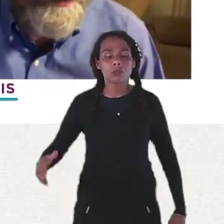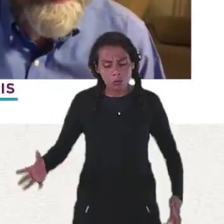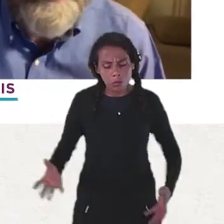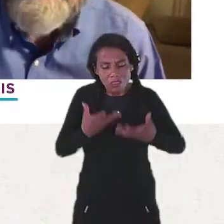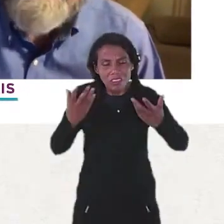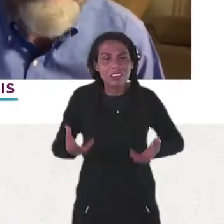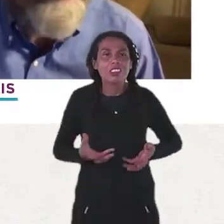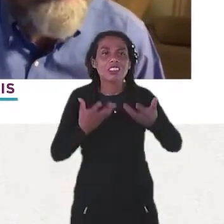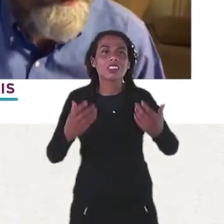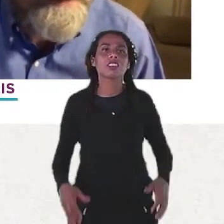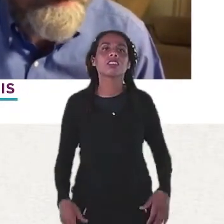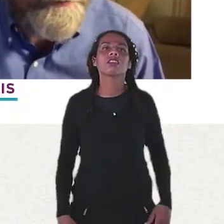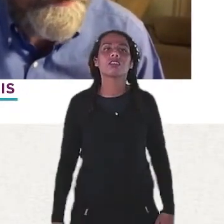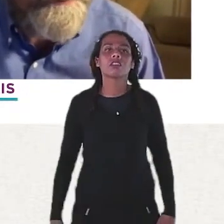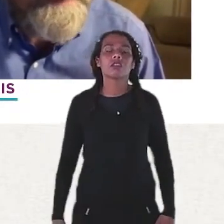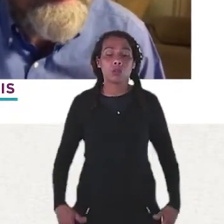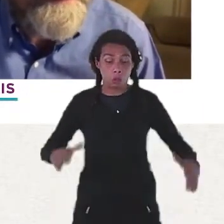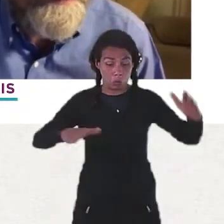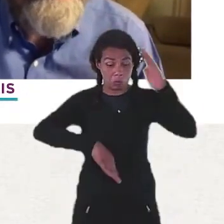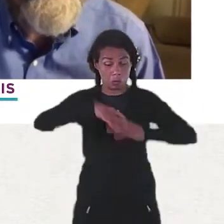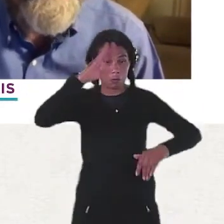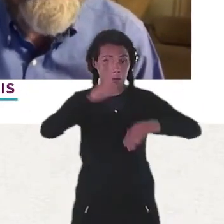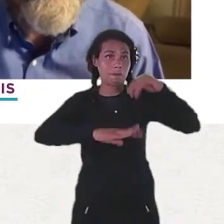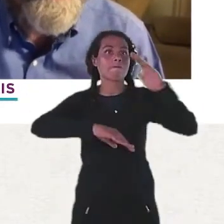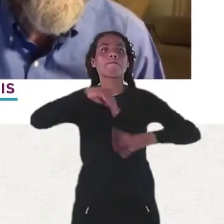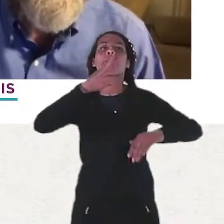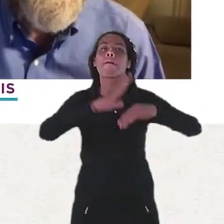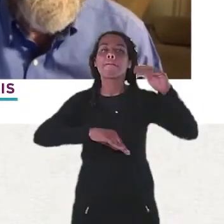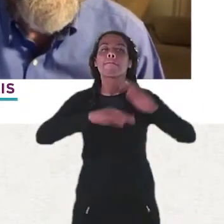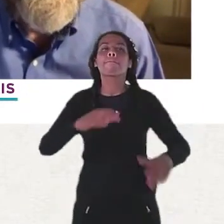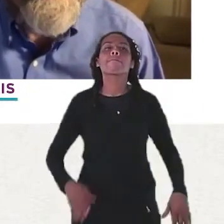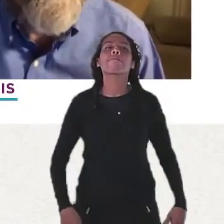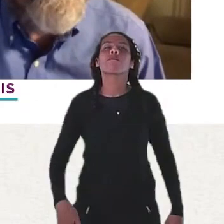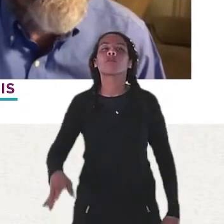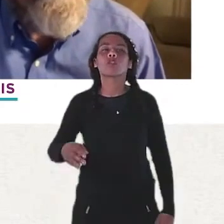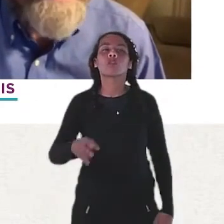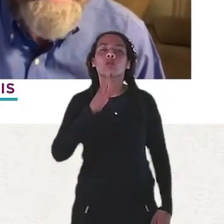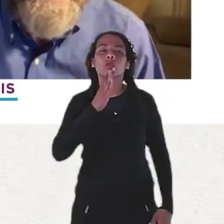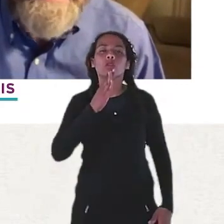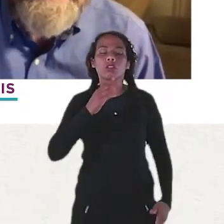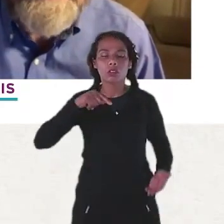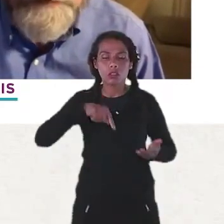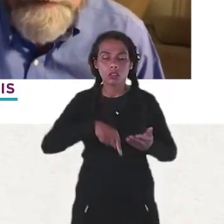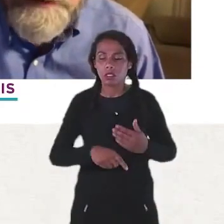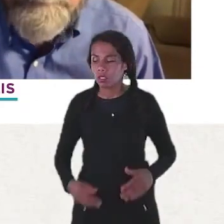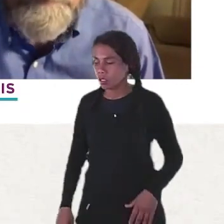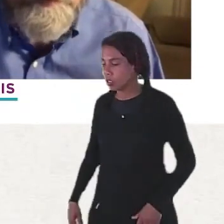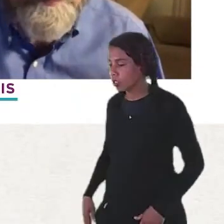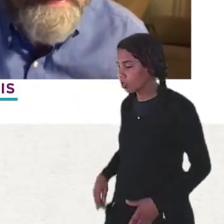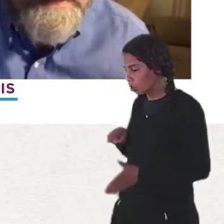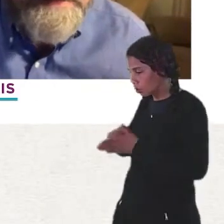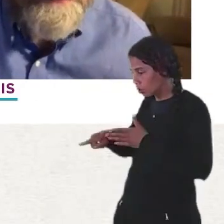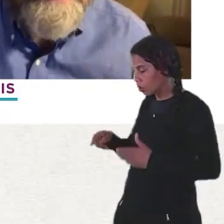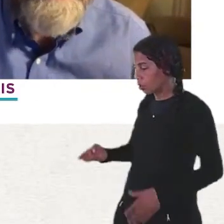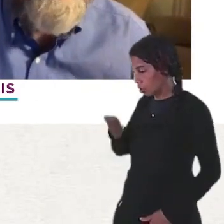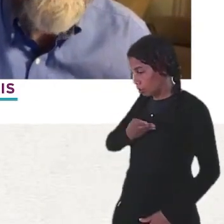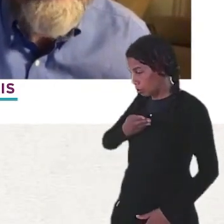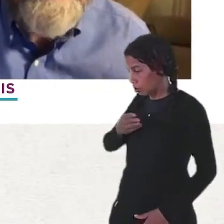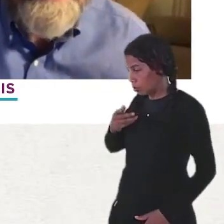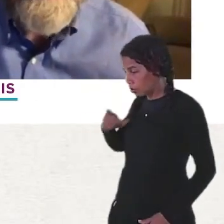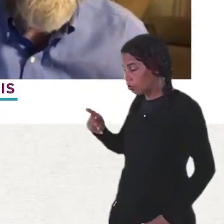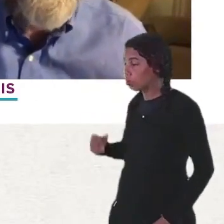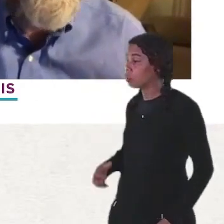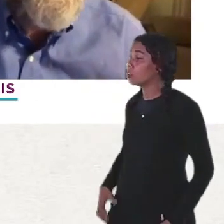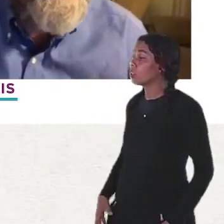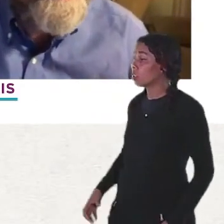era um amador semi-profissional do ponto de vista de conhecimento. Ele cantava também? Ele cantava, acho que com ele nunca na